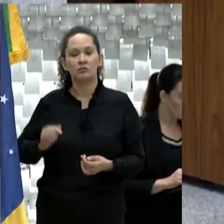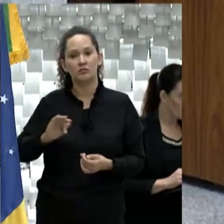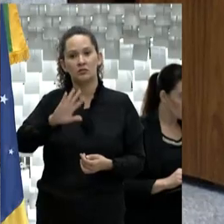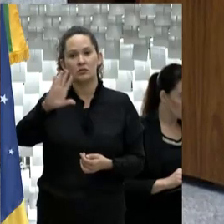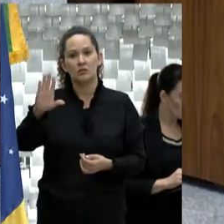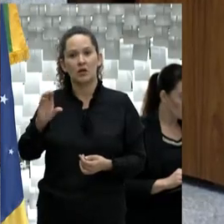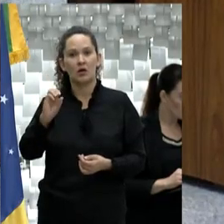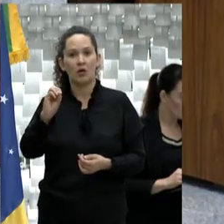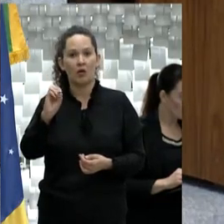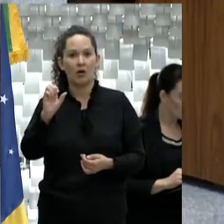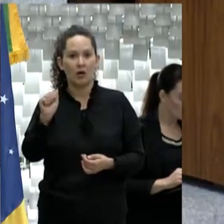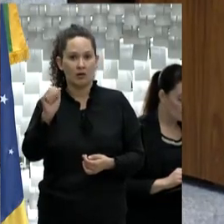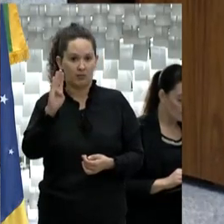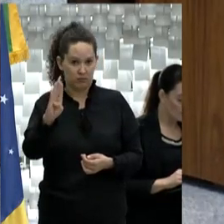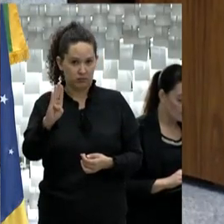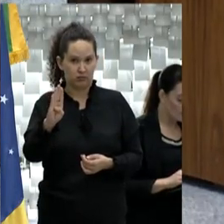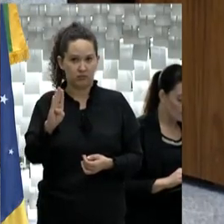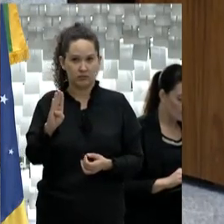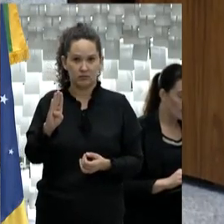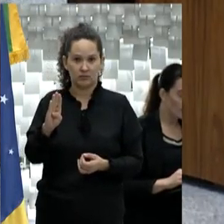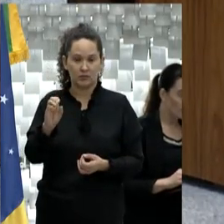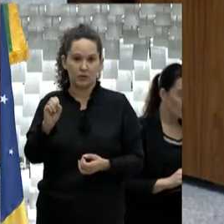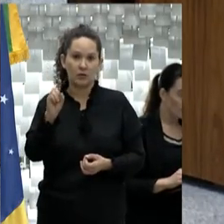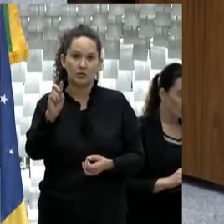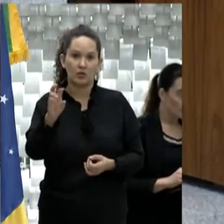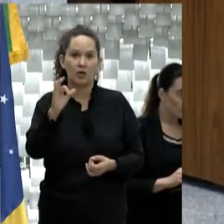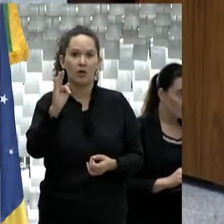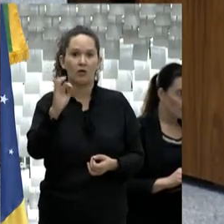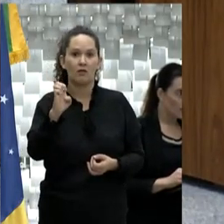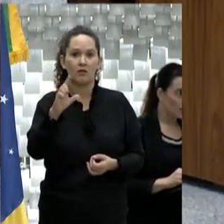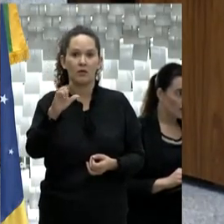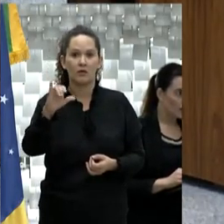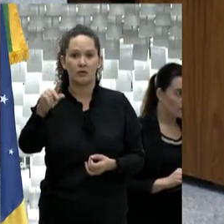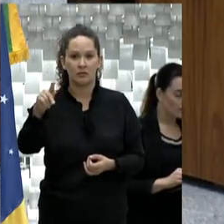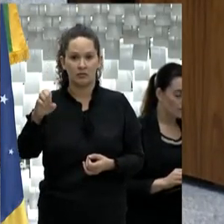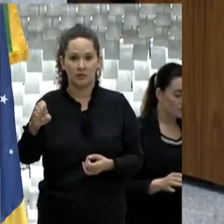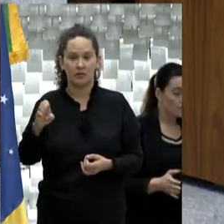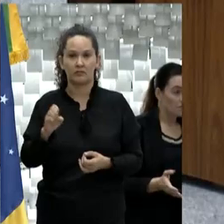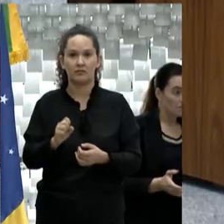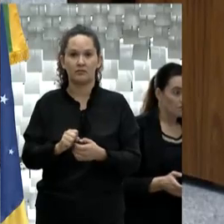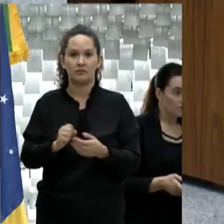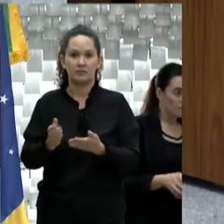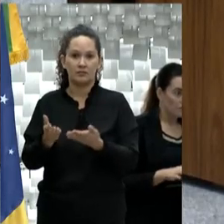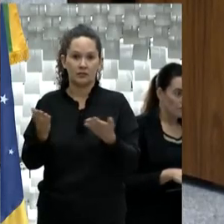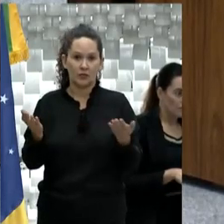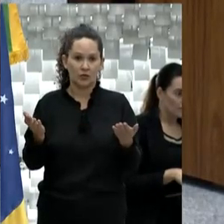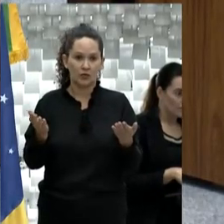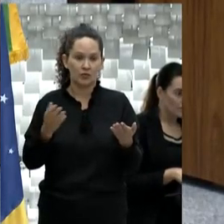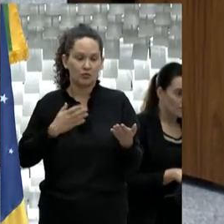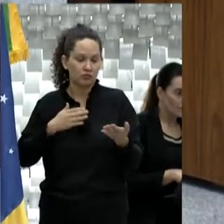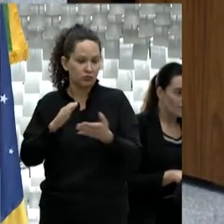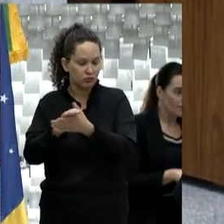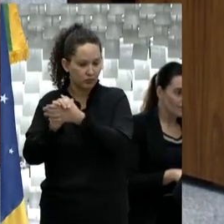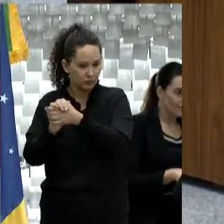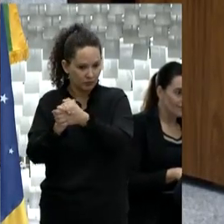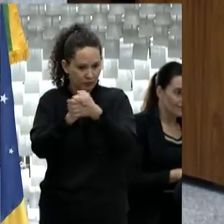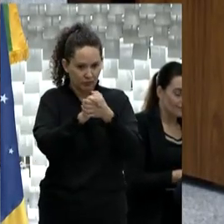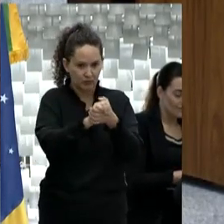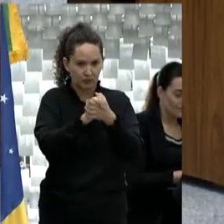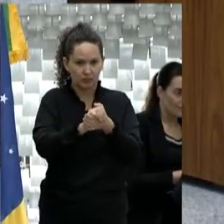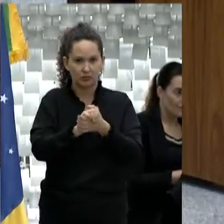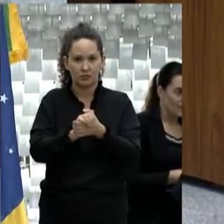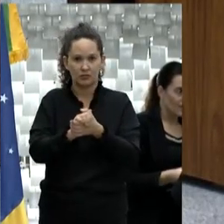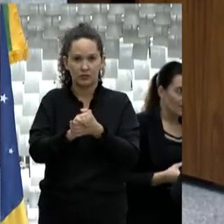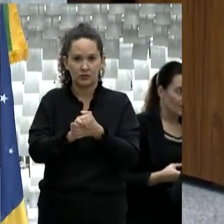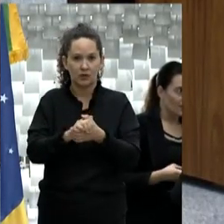nacional da Ordem dos Advogados do Brasil, doutor Felipe Santa Cruz, estendo aqui meus cumprimentos